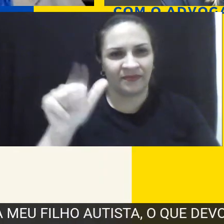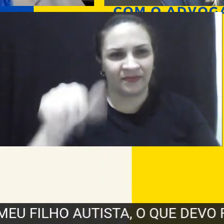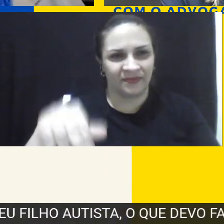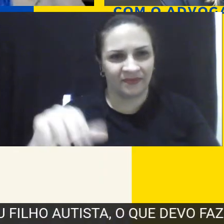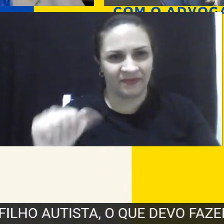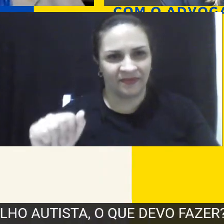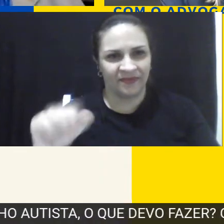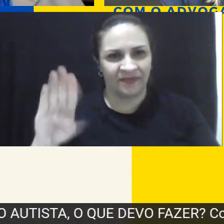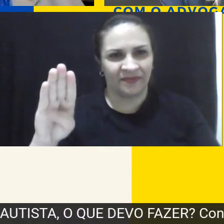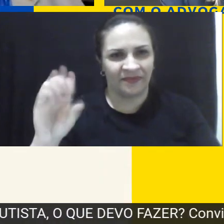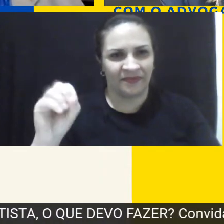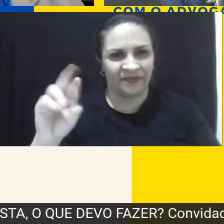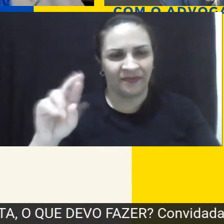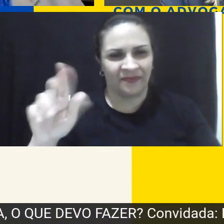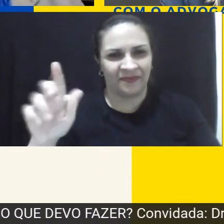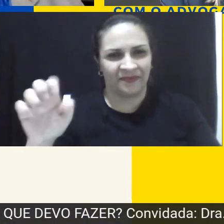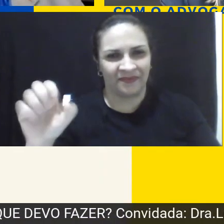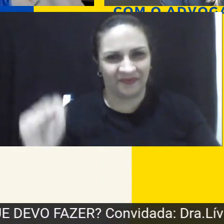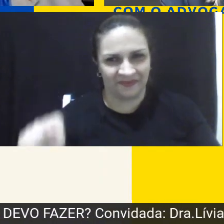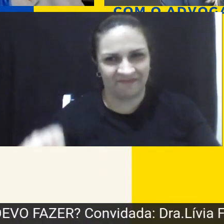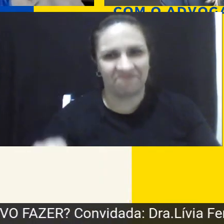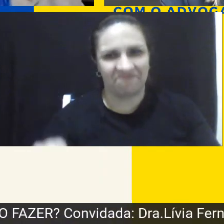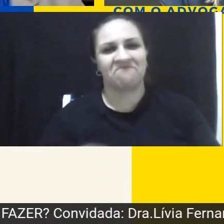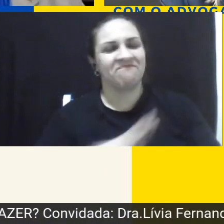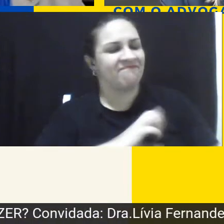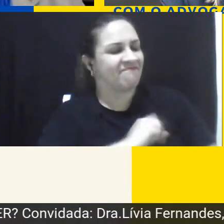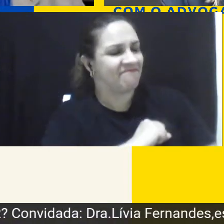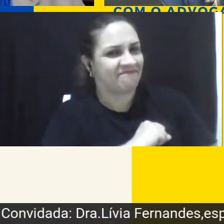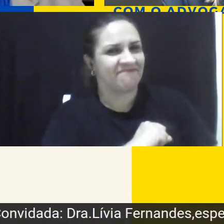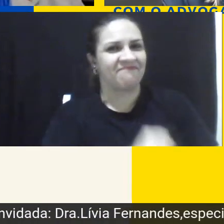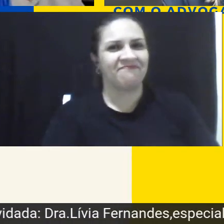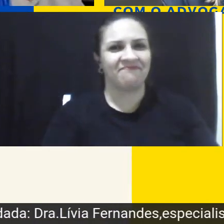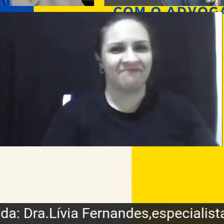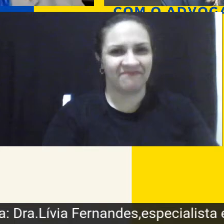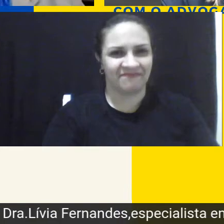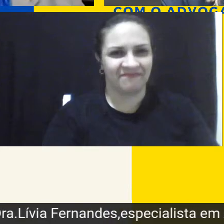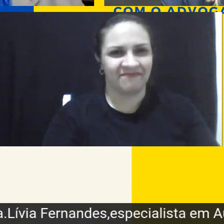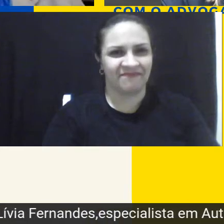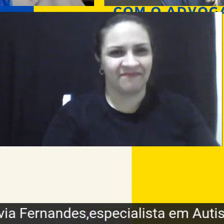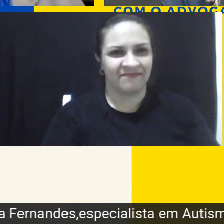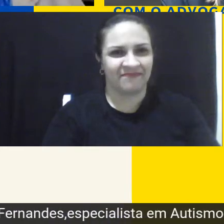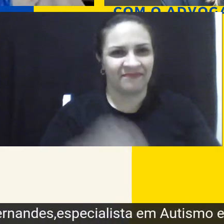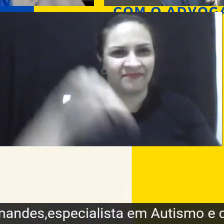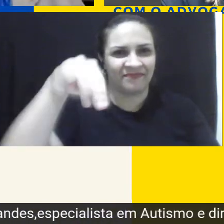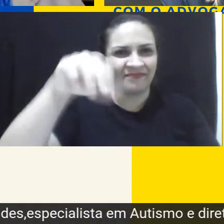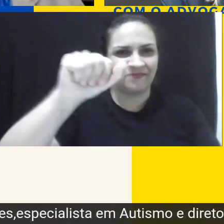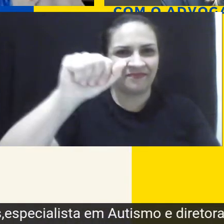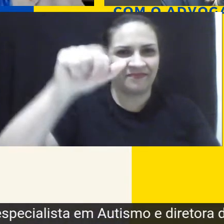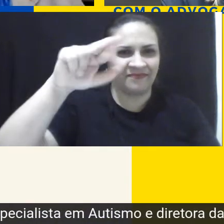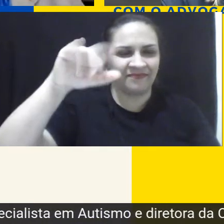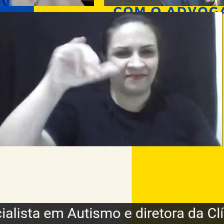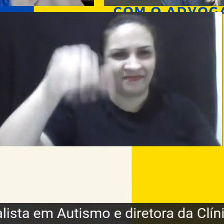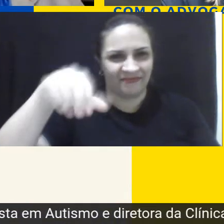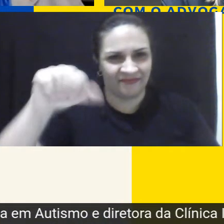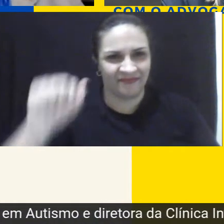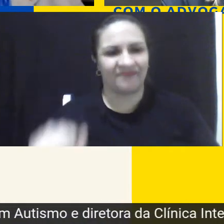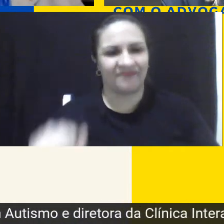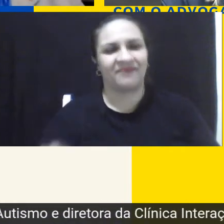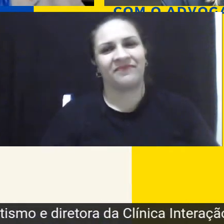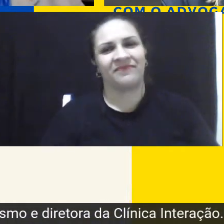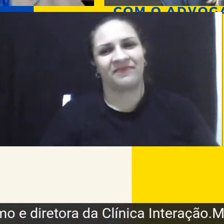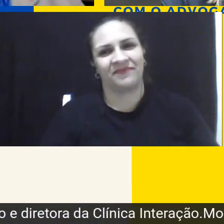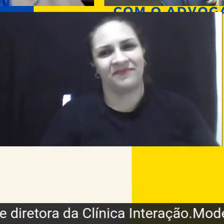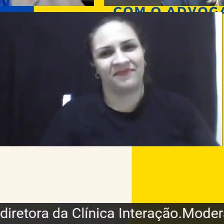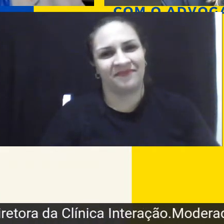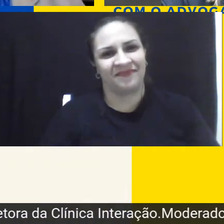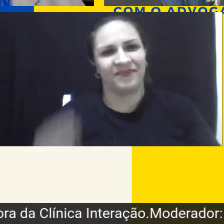Luana Borges, né? Tá apaixonada também. Lá em cima ela comentou. A Mariana jogou